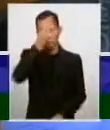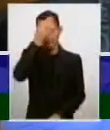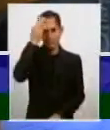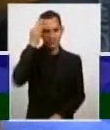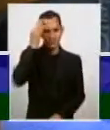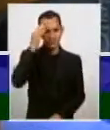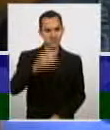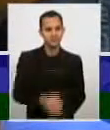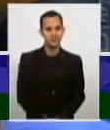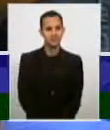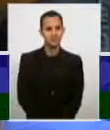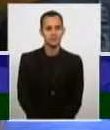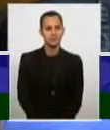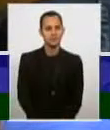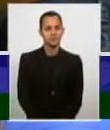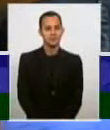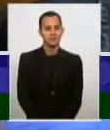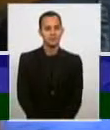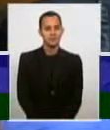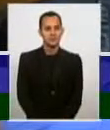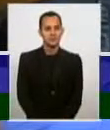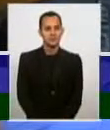Etier.